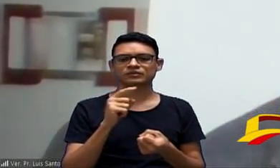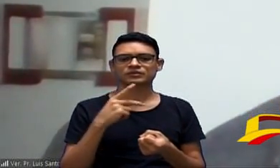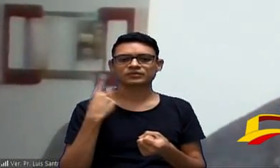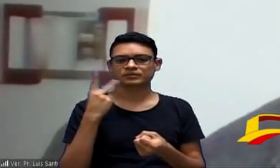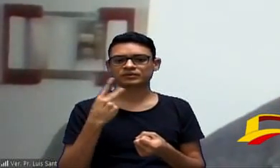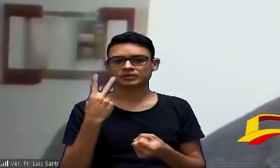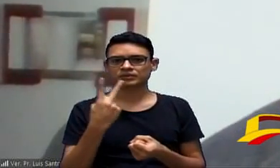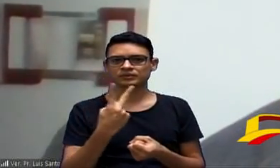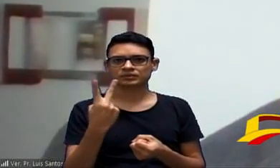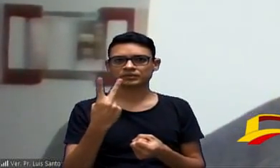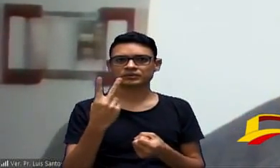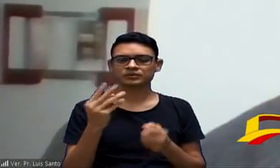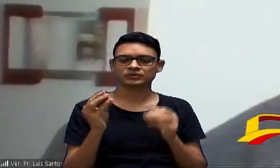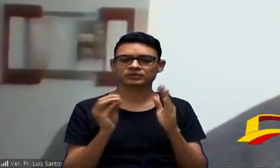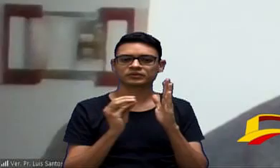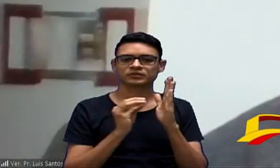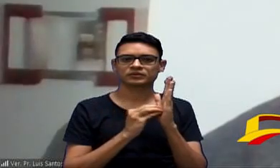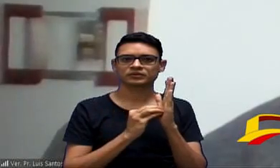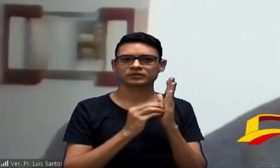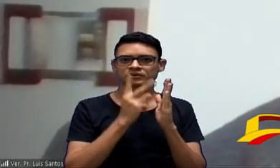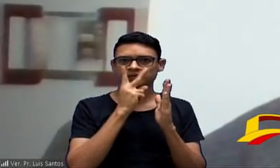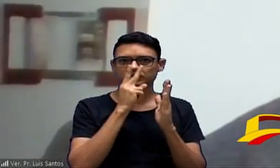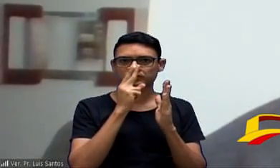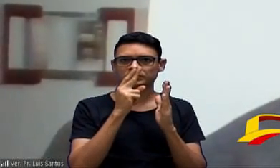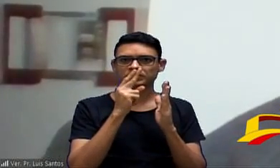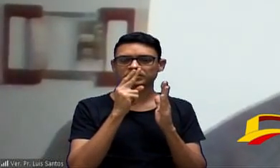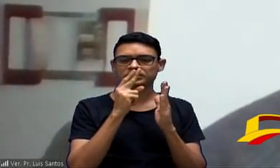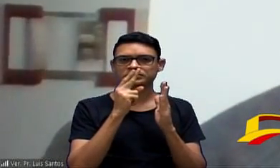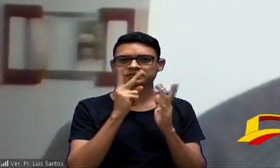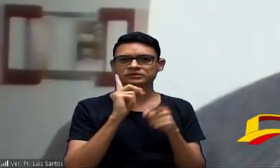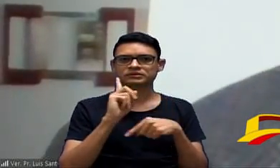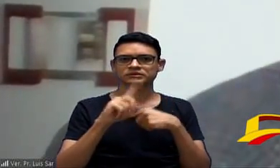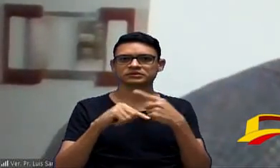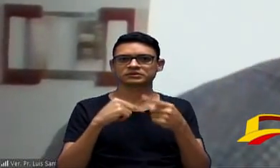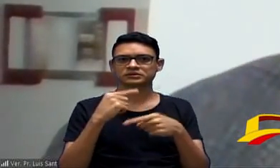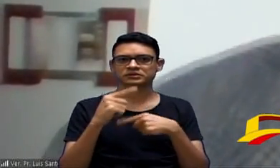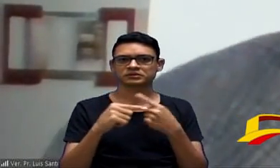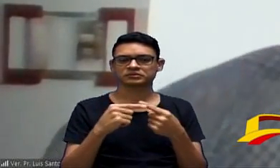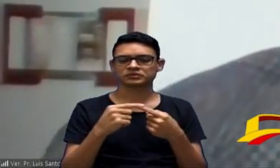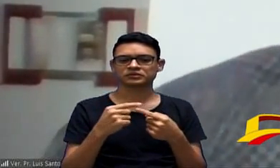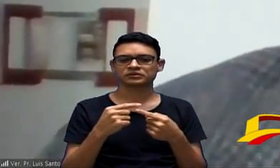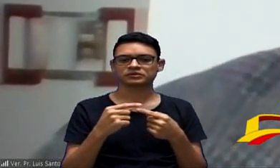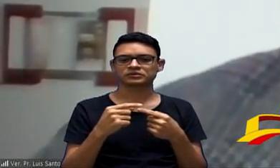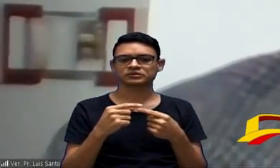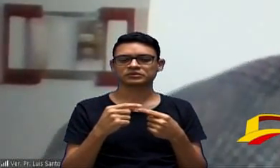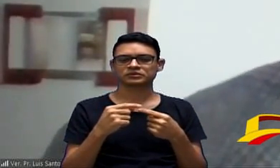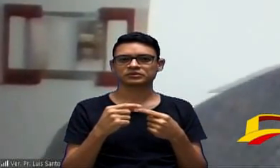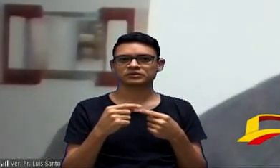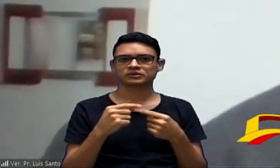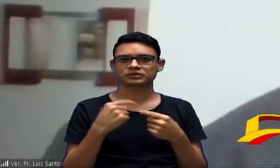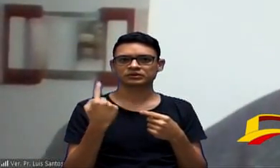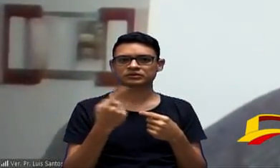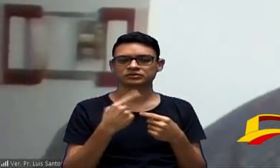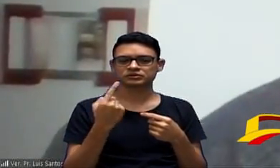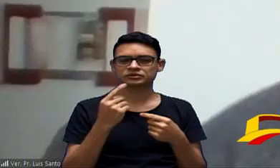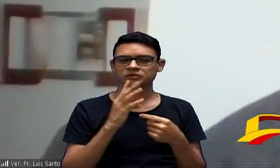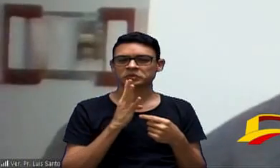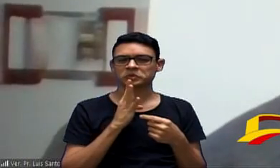assinaram, sejam tratados como se nenhum entendimento, nenhum conhecimento